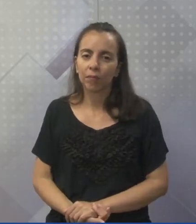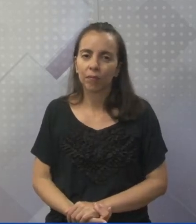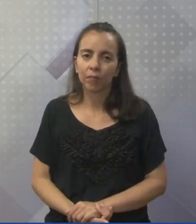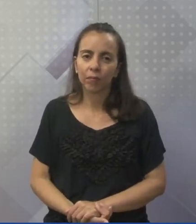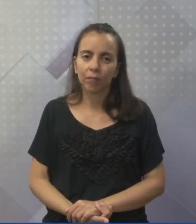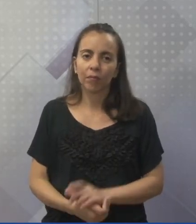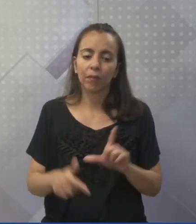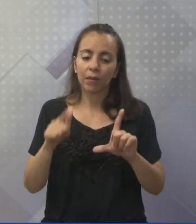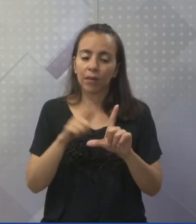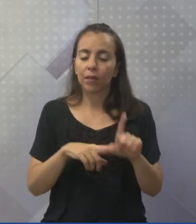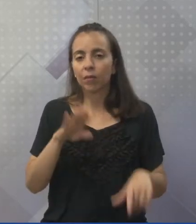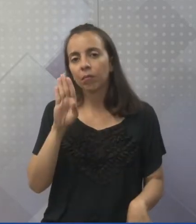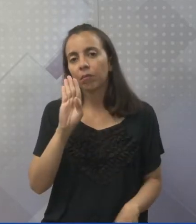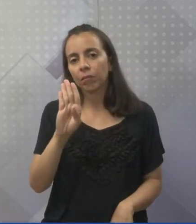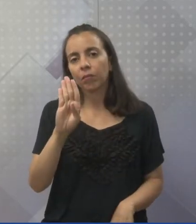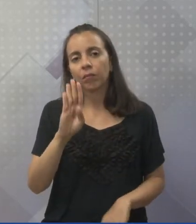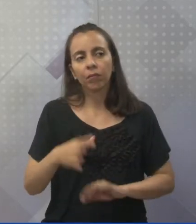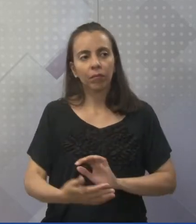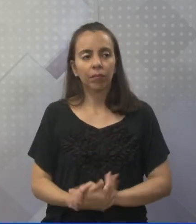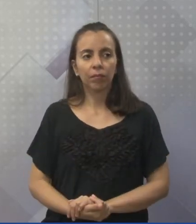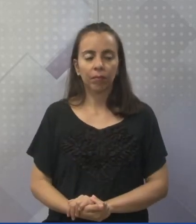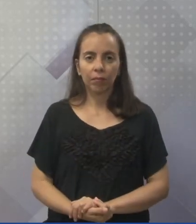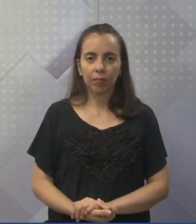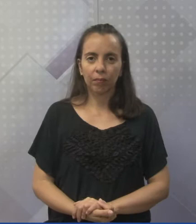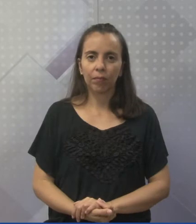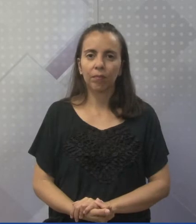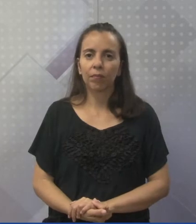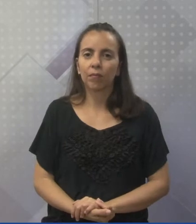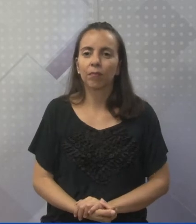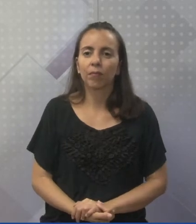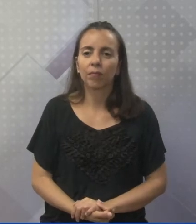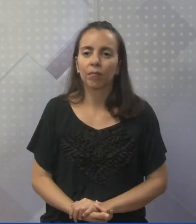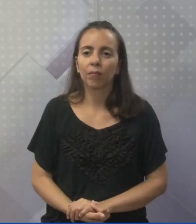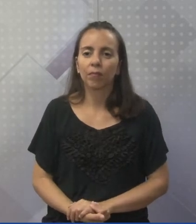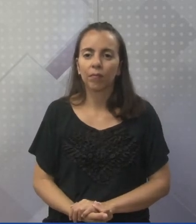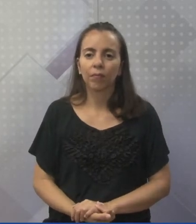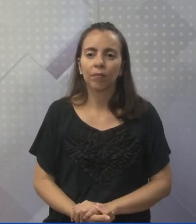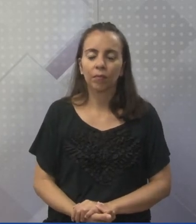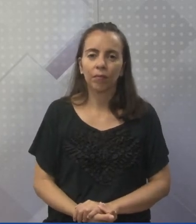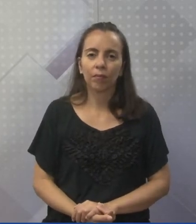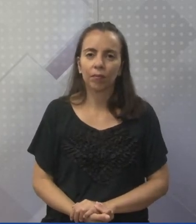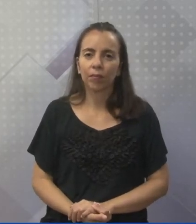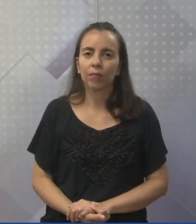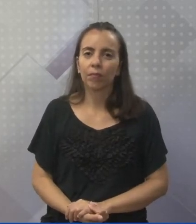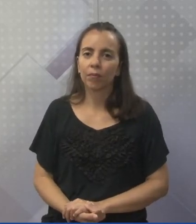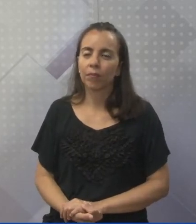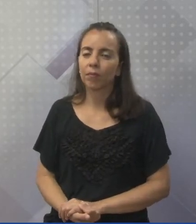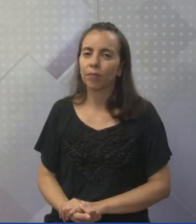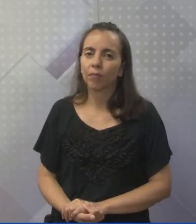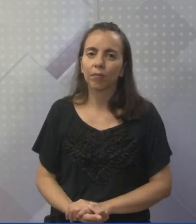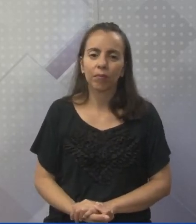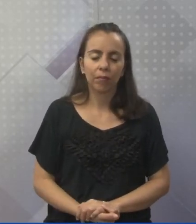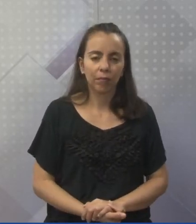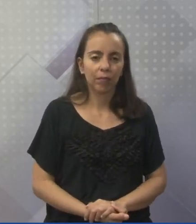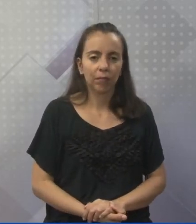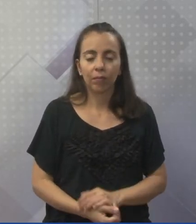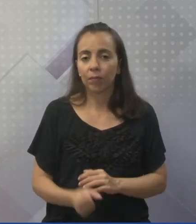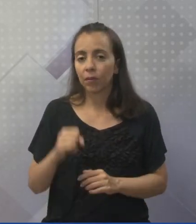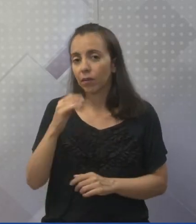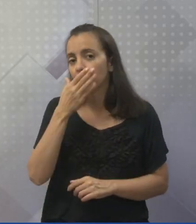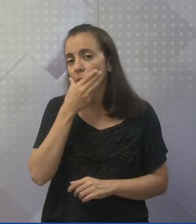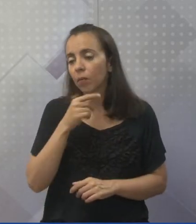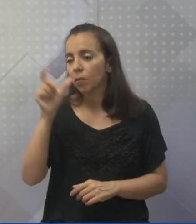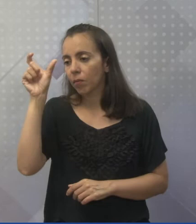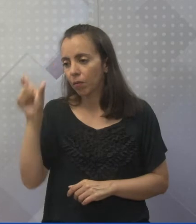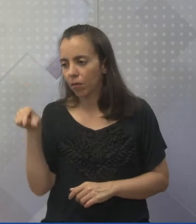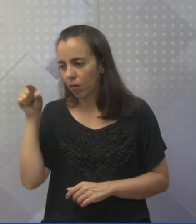Letra B. If he were rich and famous, he would help poor people. Se ele fosse rico